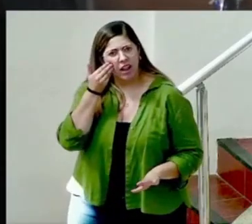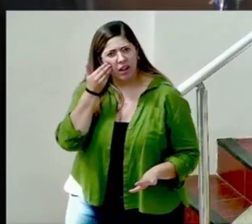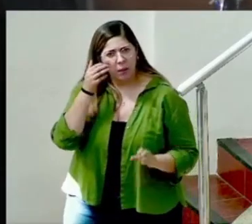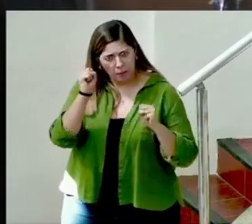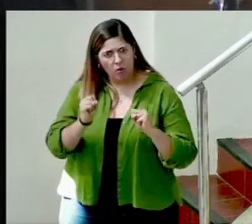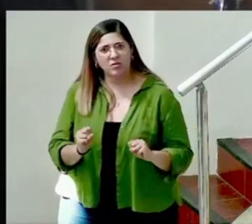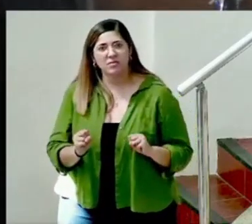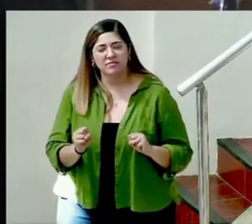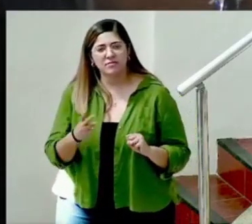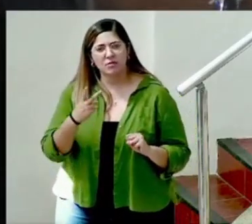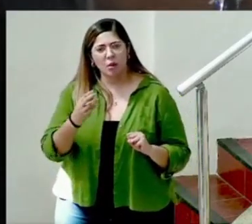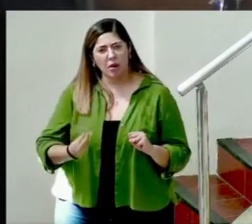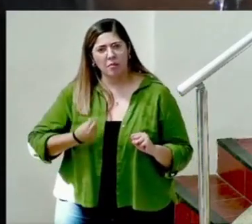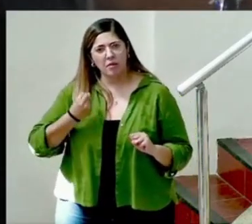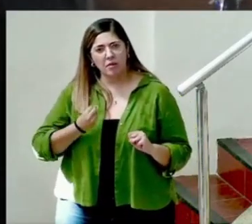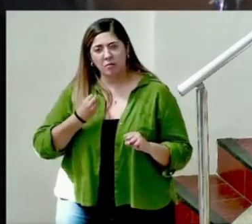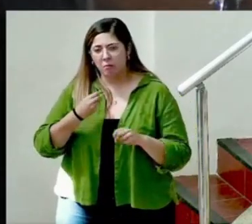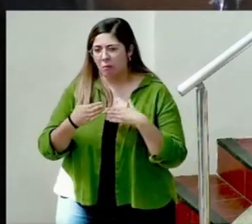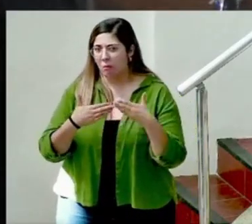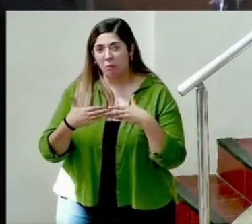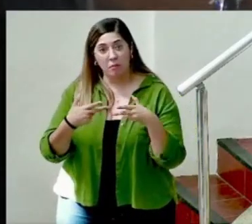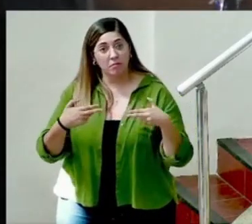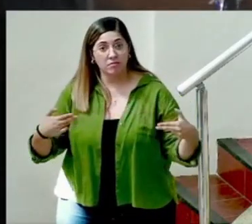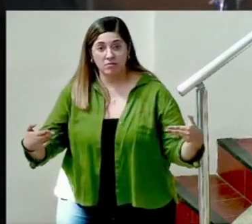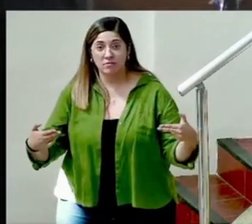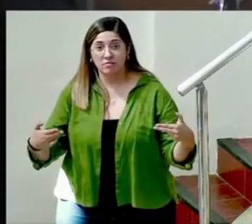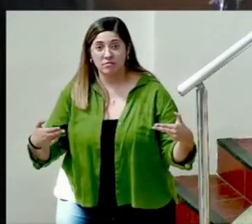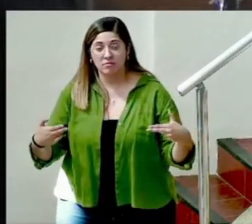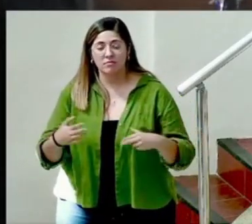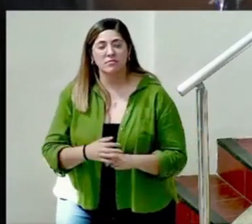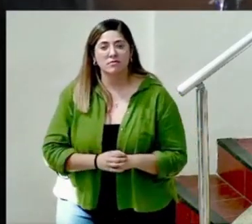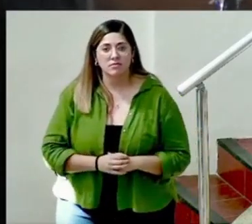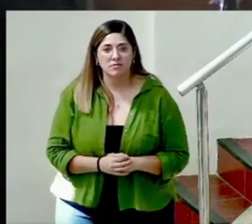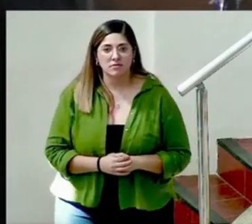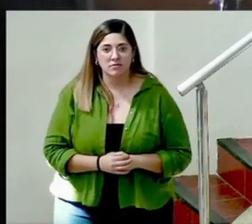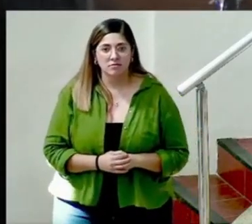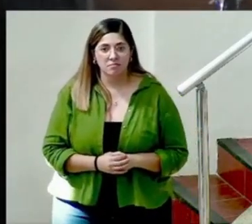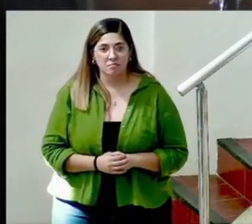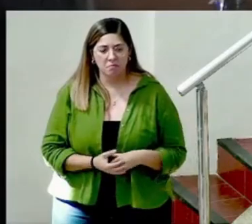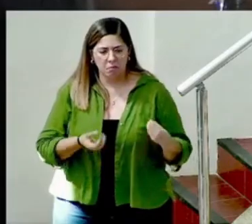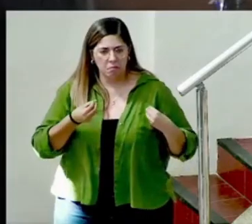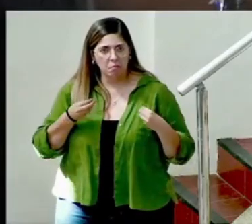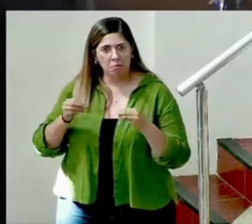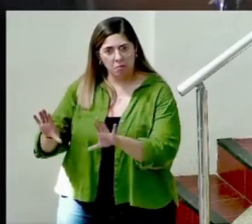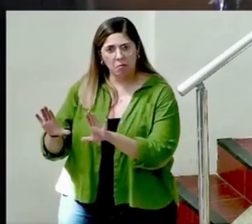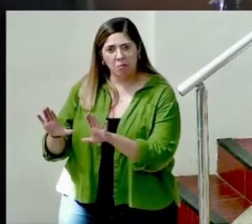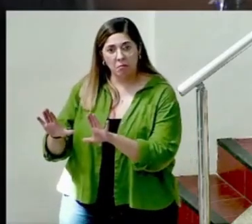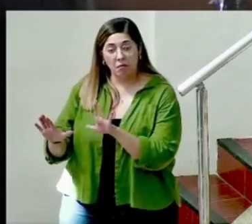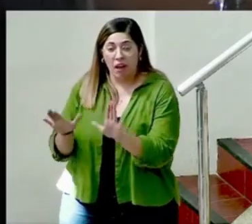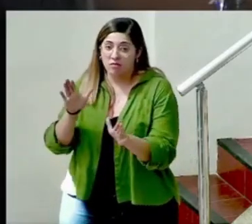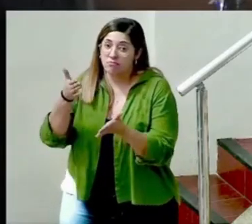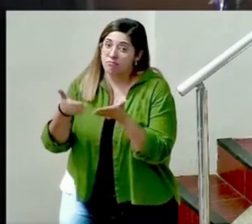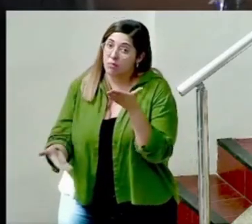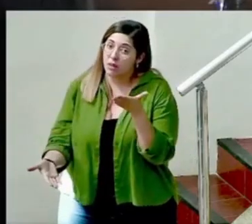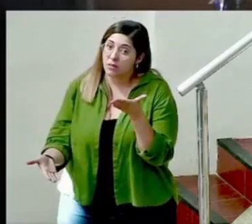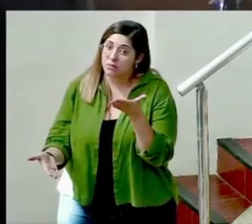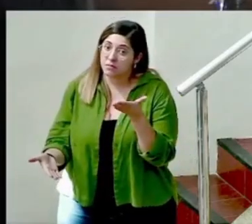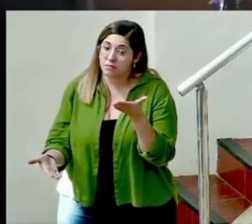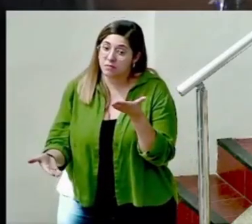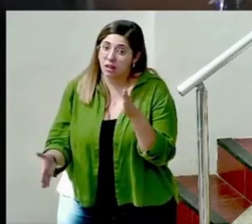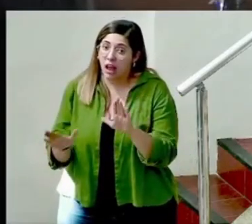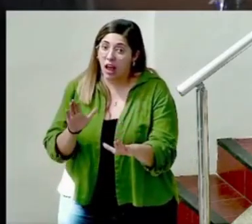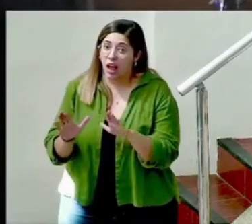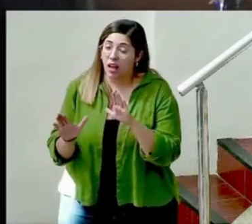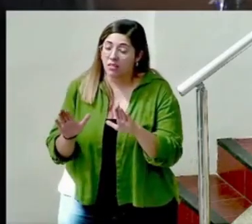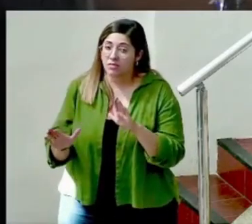isso, mesmo que isso traga algum tipo de perda, como o irmão